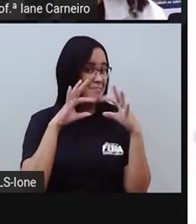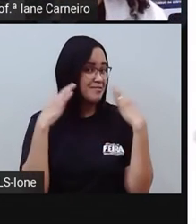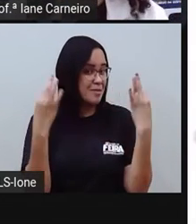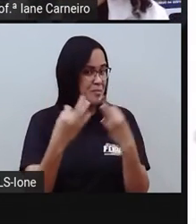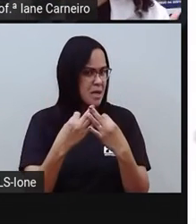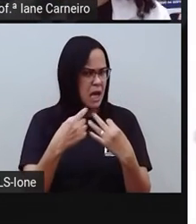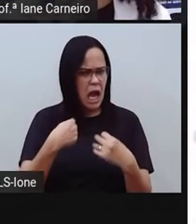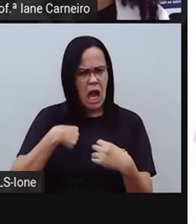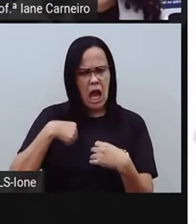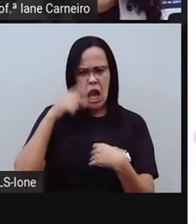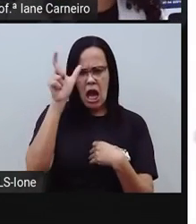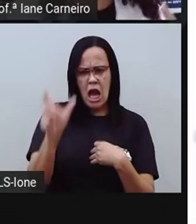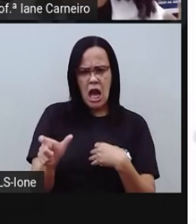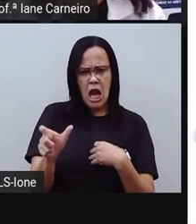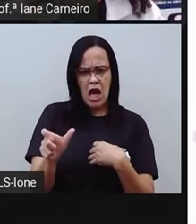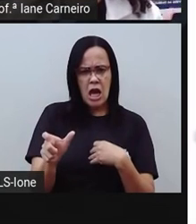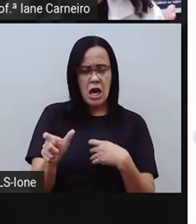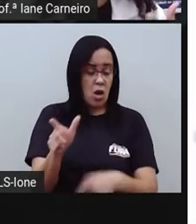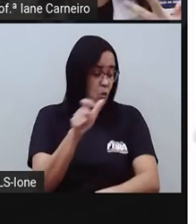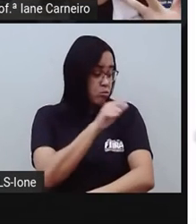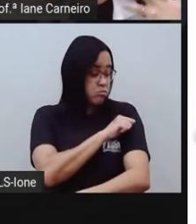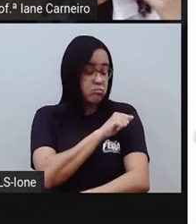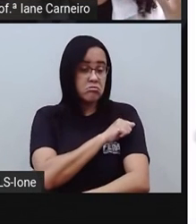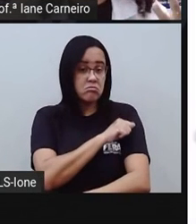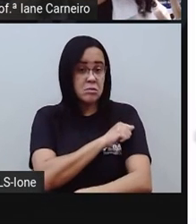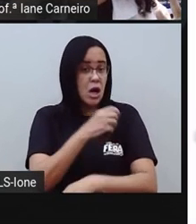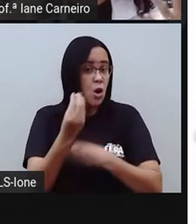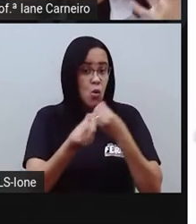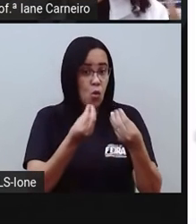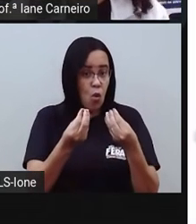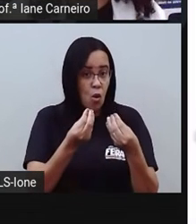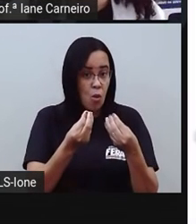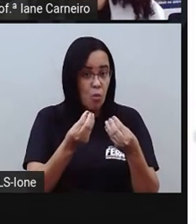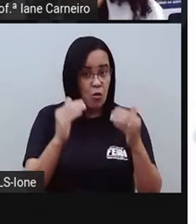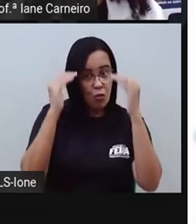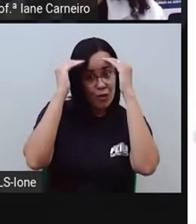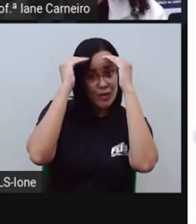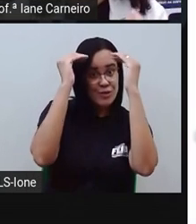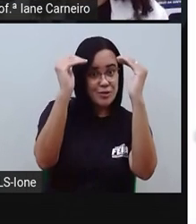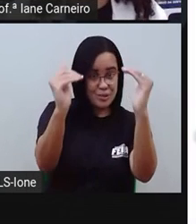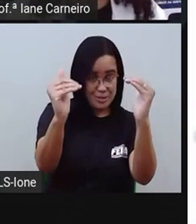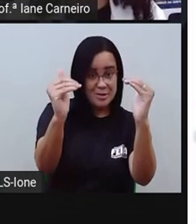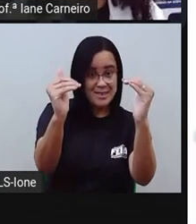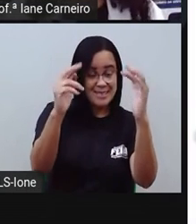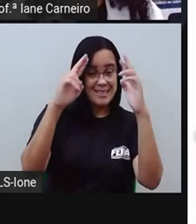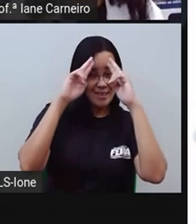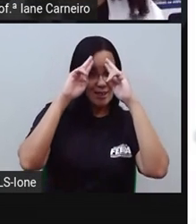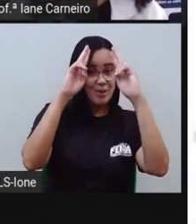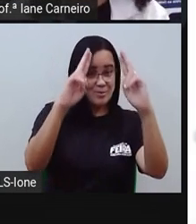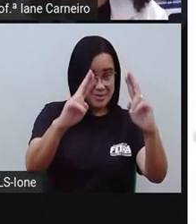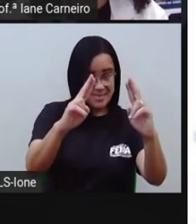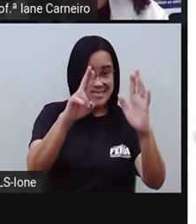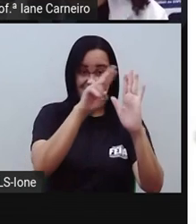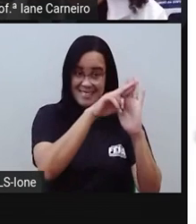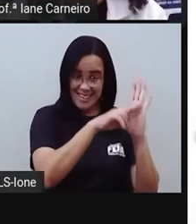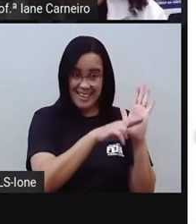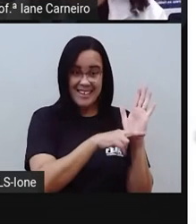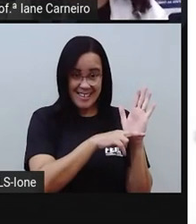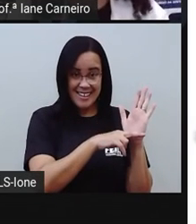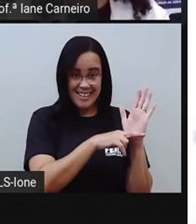regras direitinho? O que a senhora acha? Tem alguma regra que a gente precisa pensar em nossa casa para que a gente conviva melhor? Né? Então, é